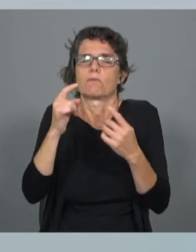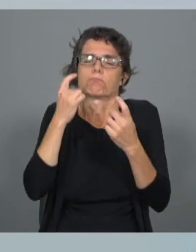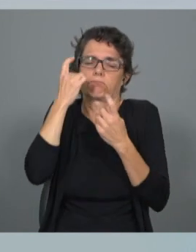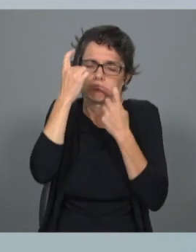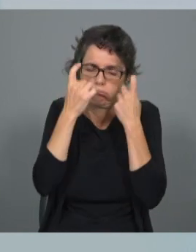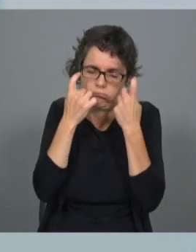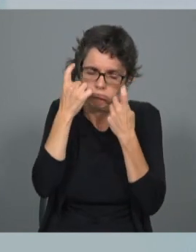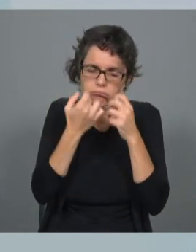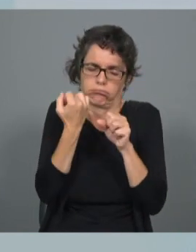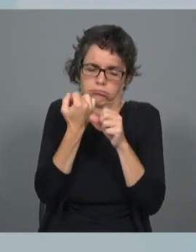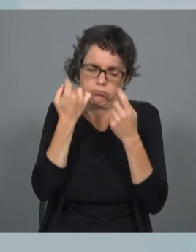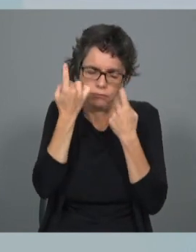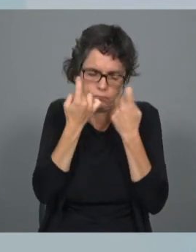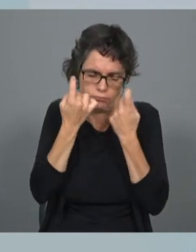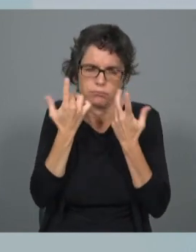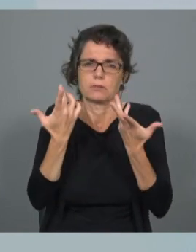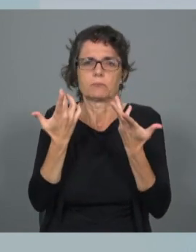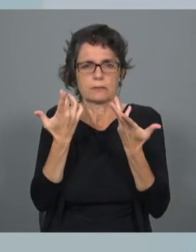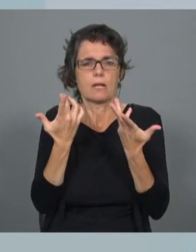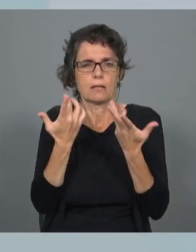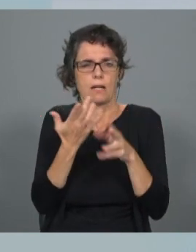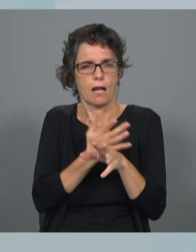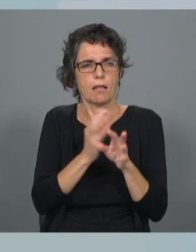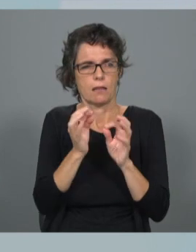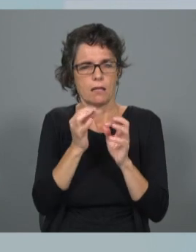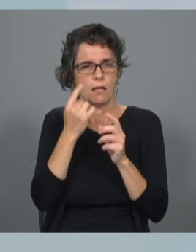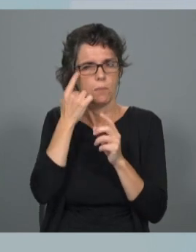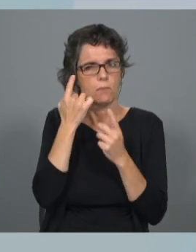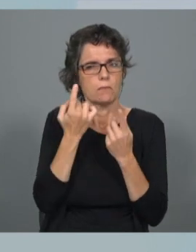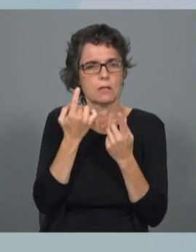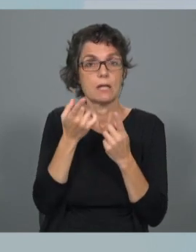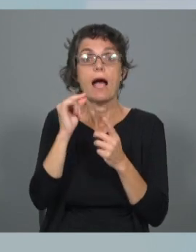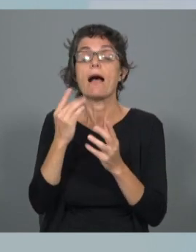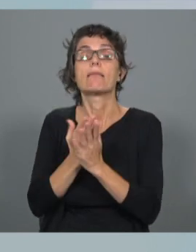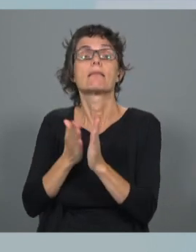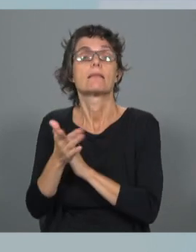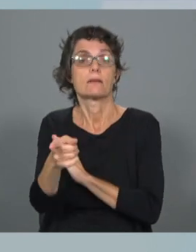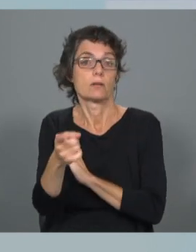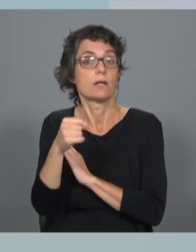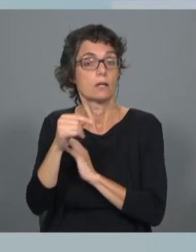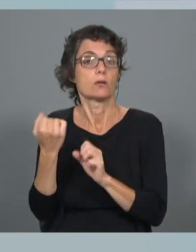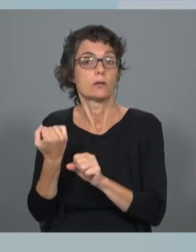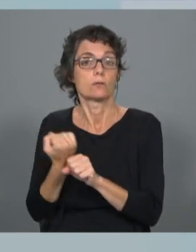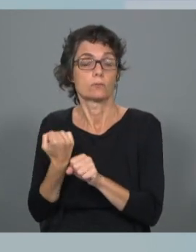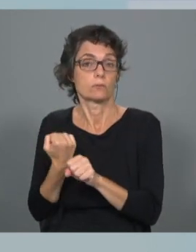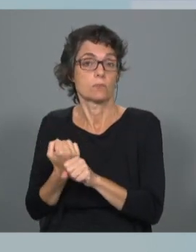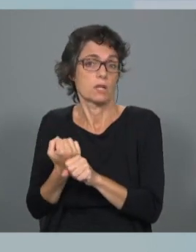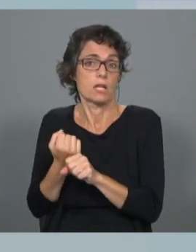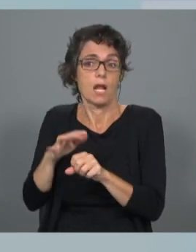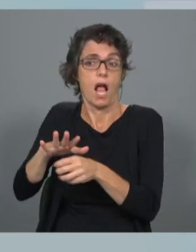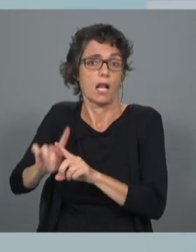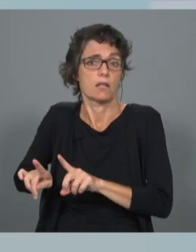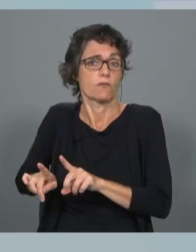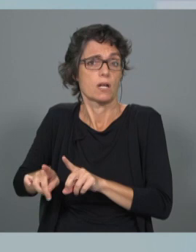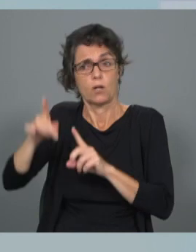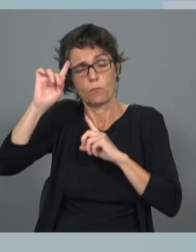Trabalhado, assim, não foi assim no momento. Aliás, eu antes de ir para o seminário, eu também trabalhei. Portanto, fui professor e dediquei-me a